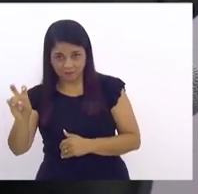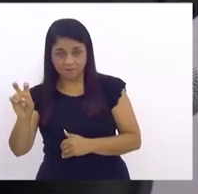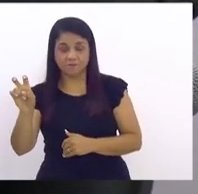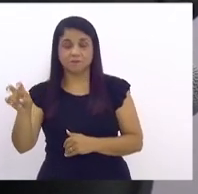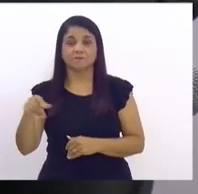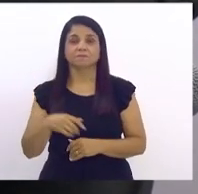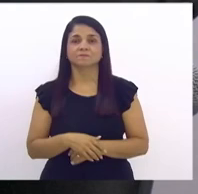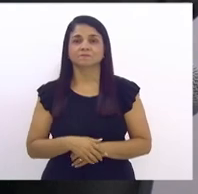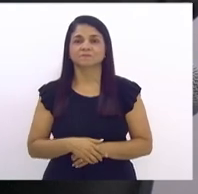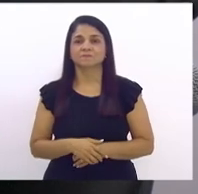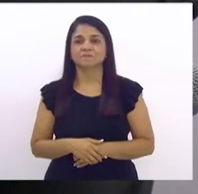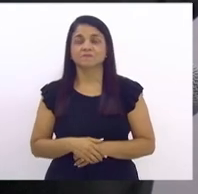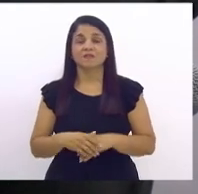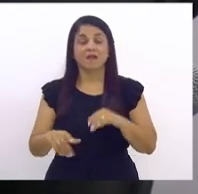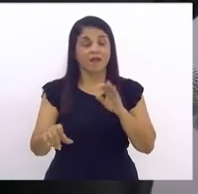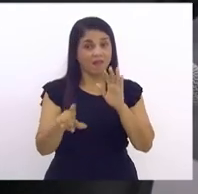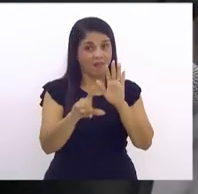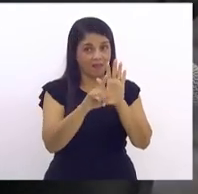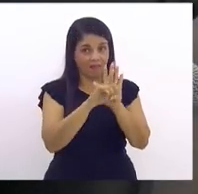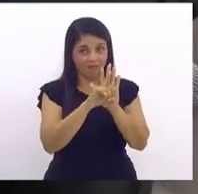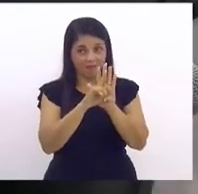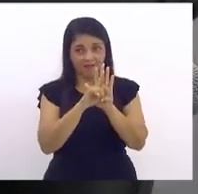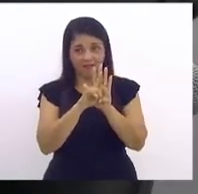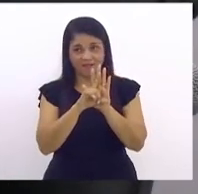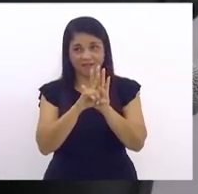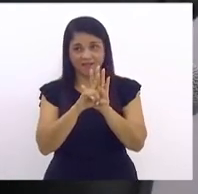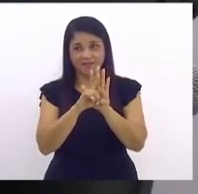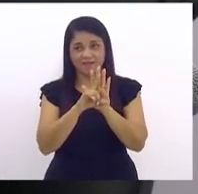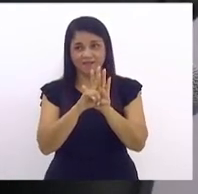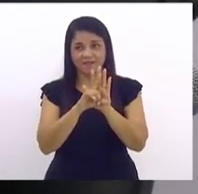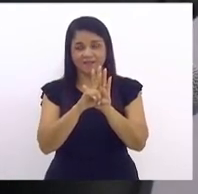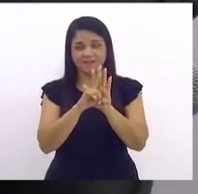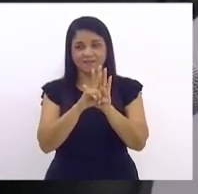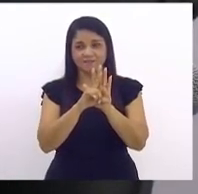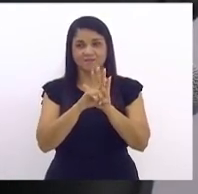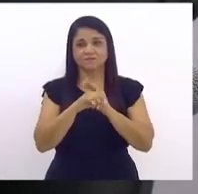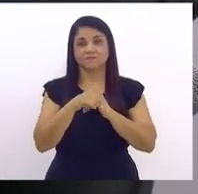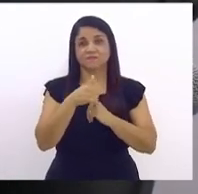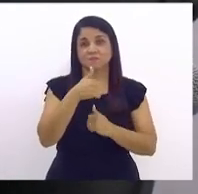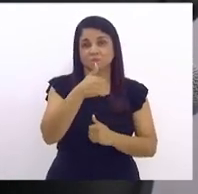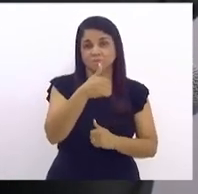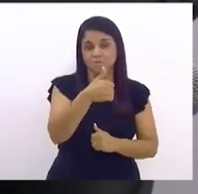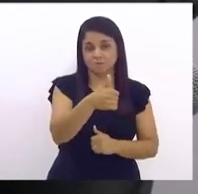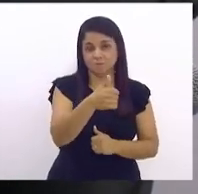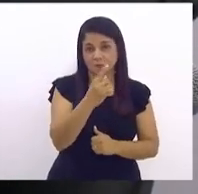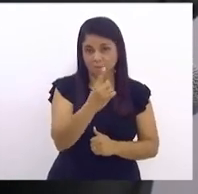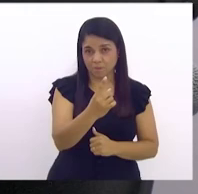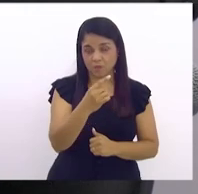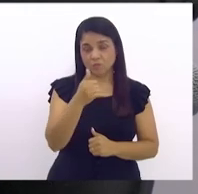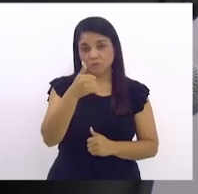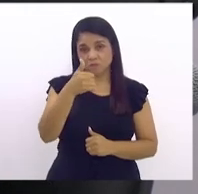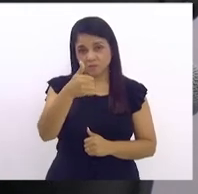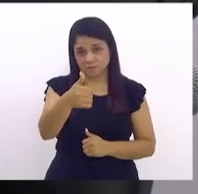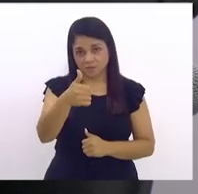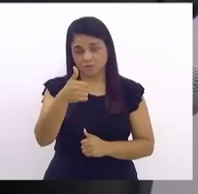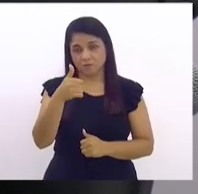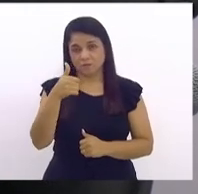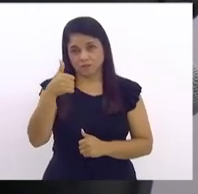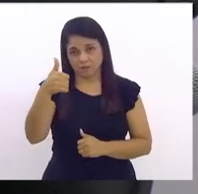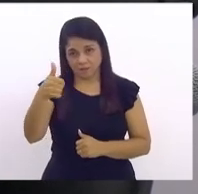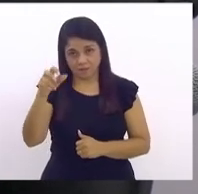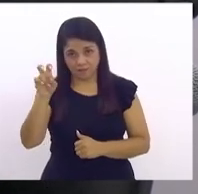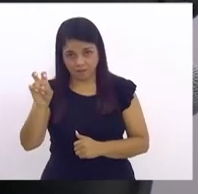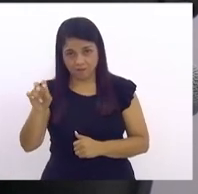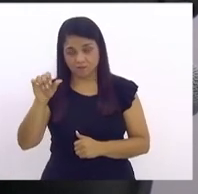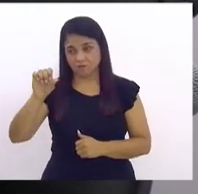lei, de forma rápida para a gente não estender, mas a lei, essa lei 1115 de 87, ela fala